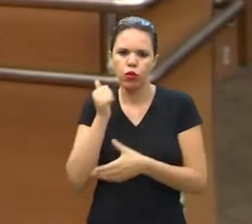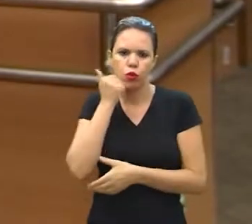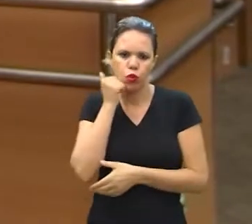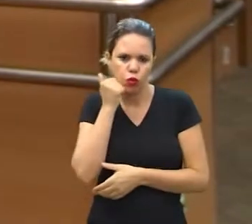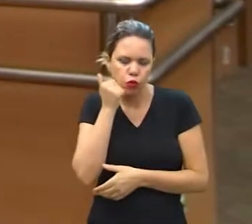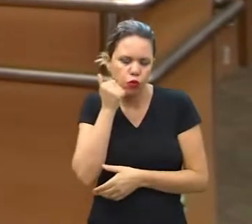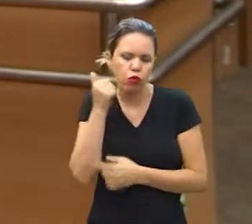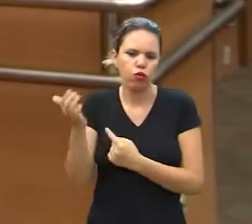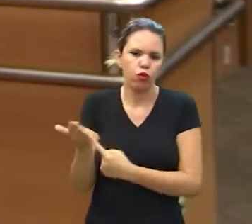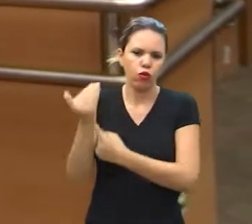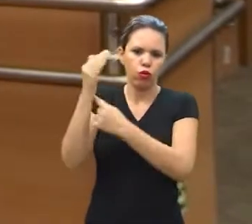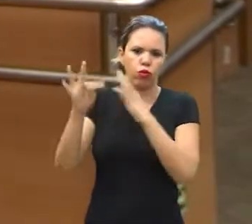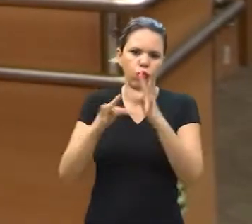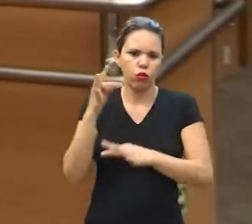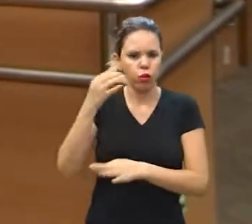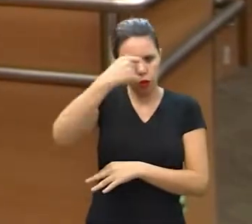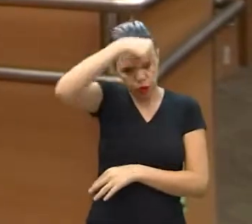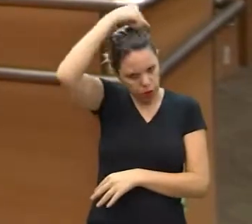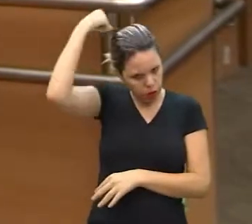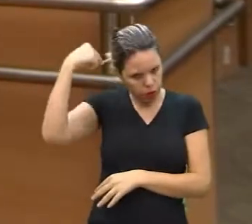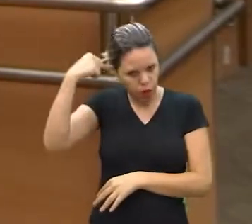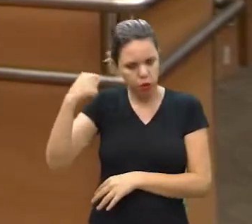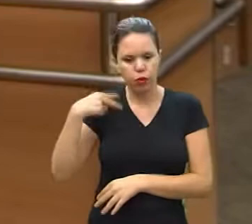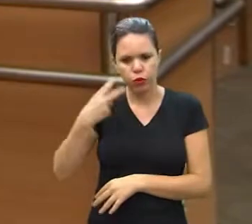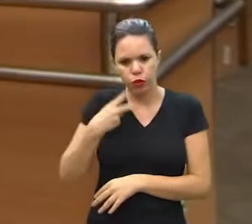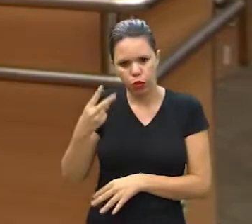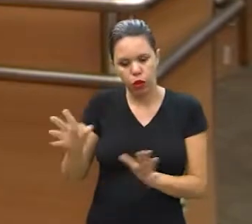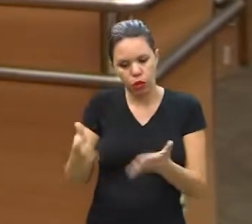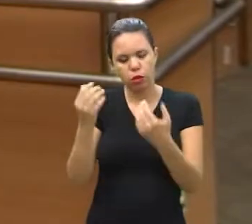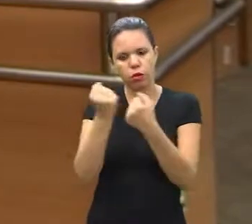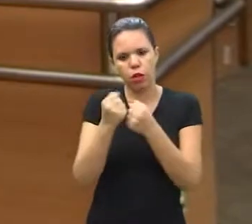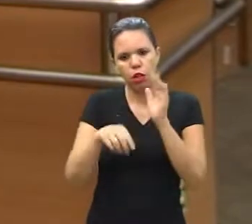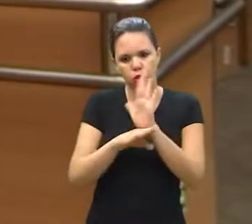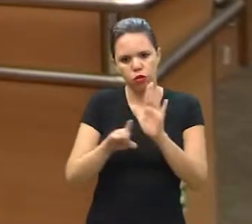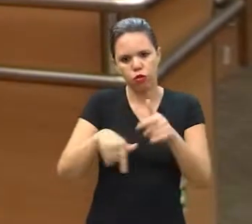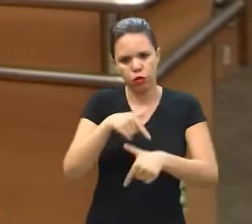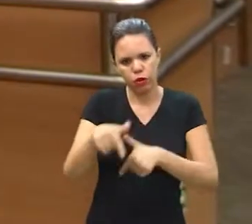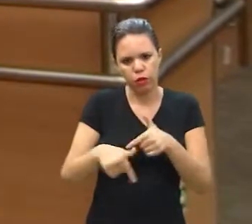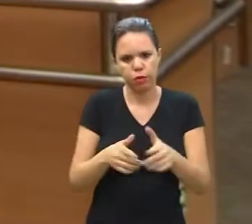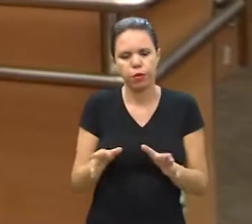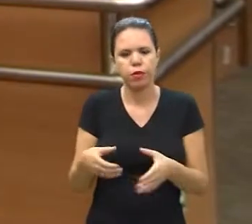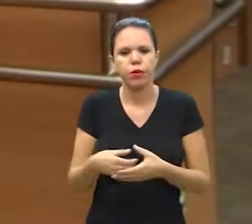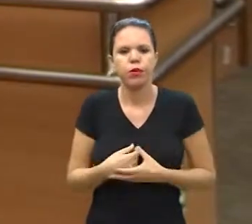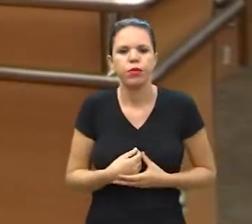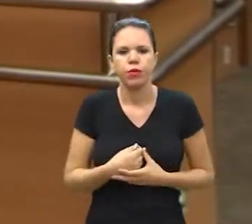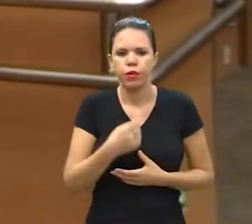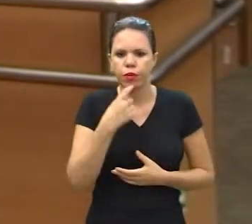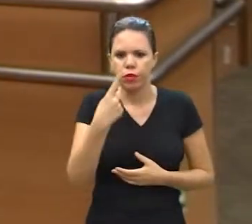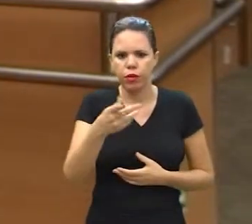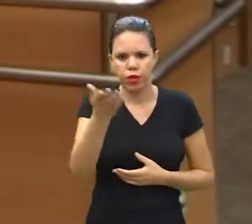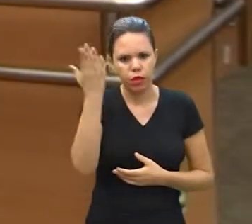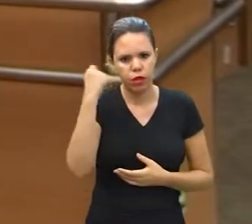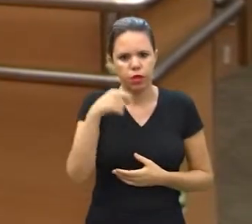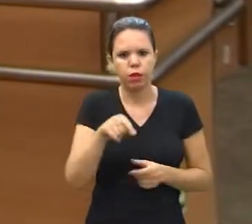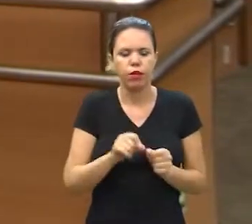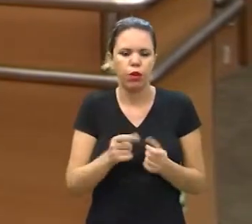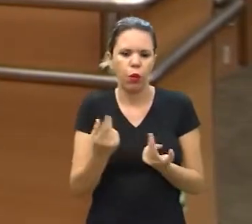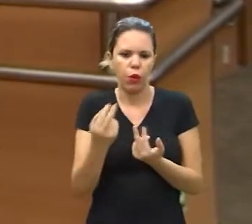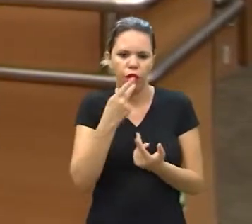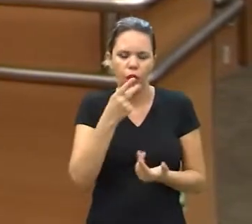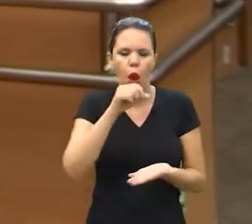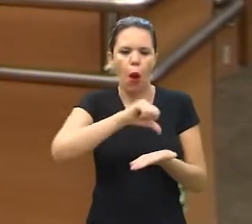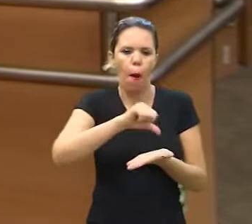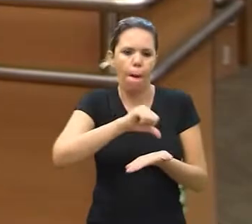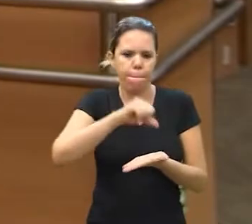Comissão de Ciência e Tecnologia, Paulo Gaspar, espera contribuir com este setor. Campinas, como você disse, é